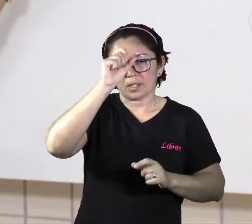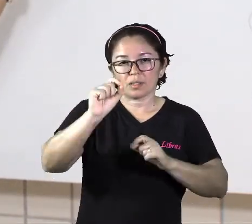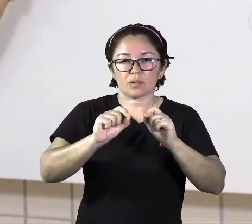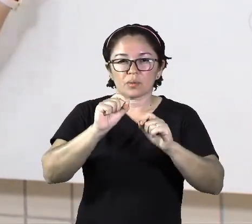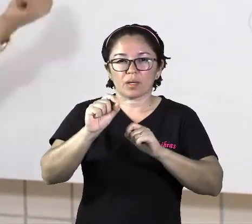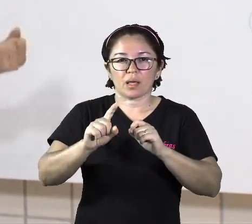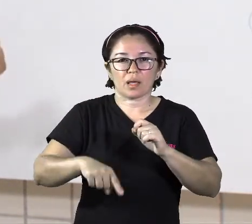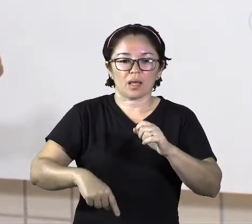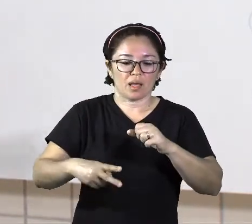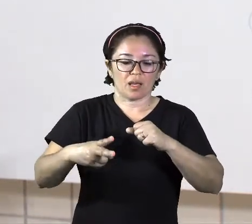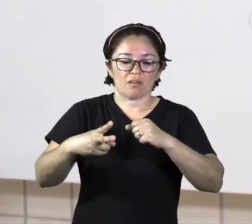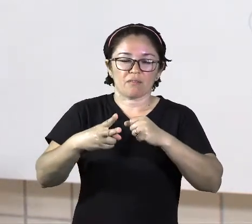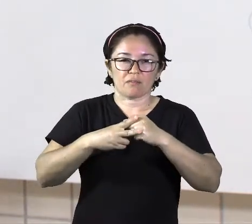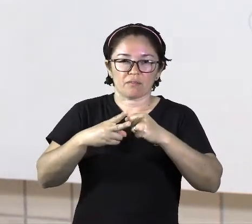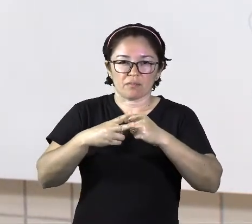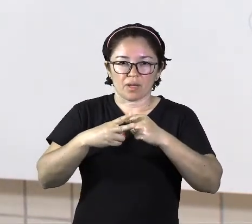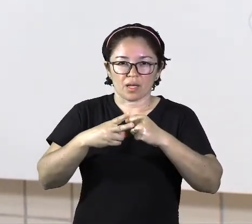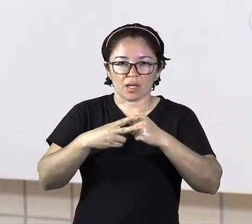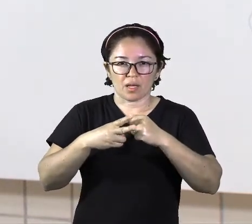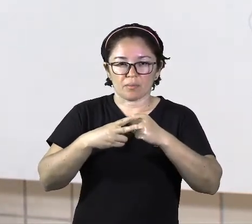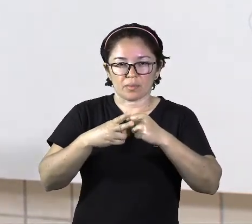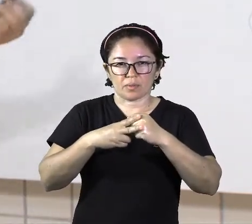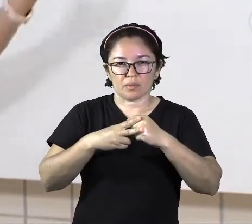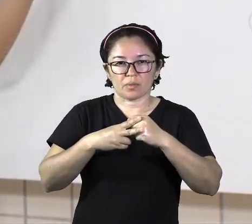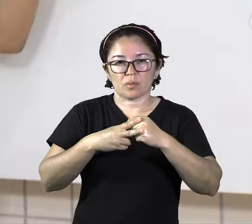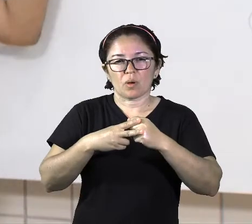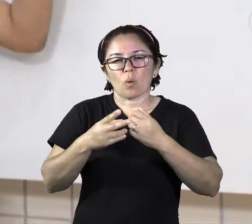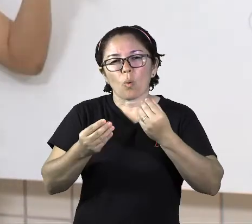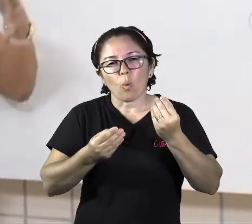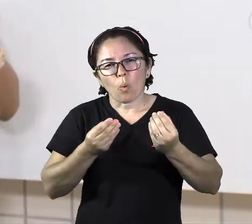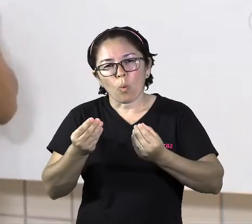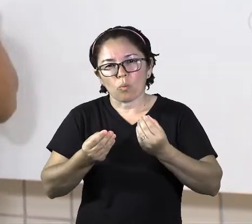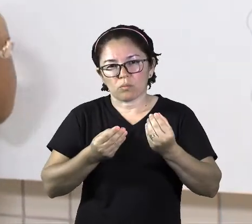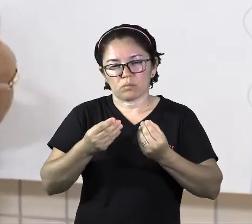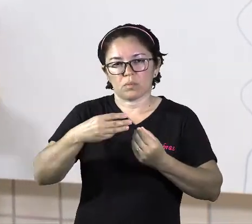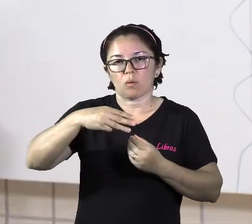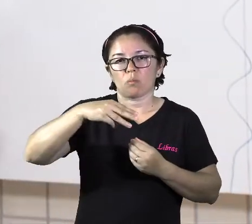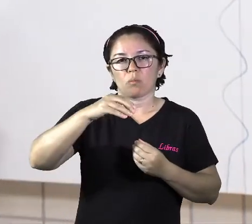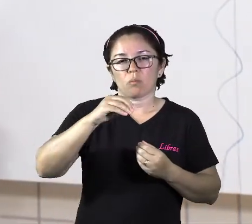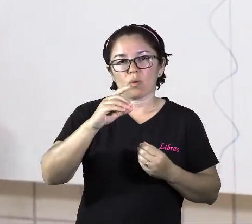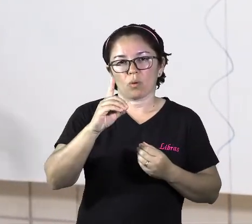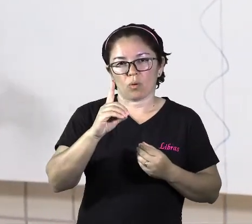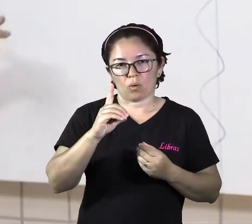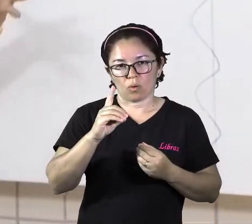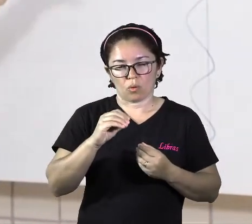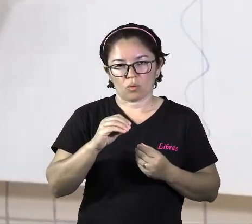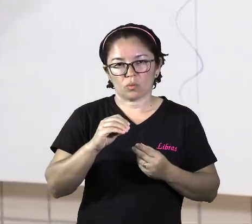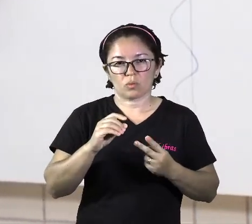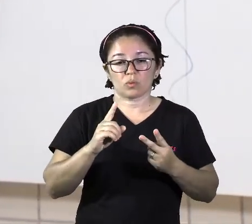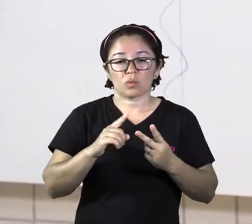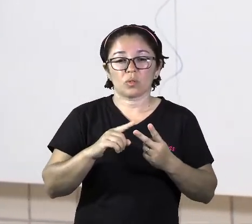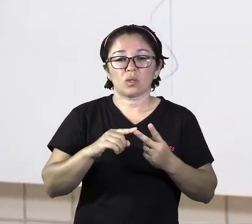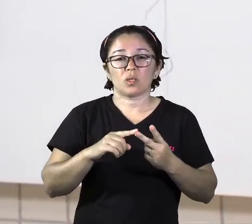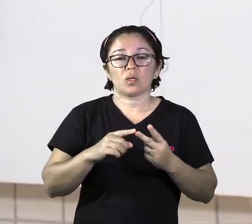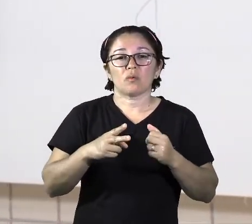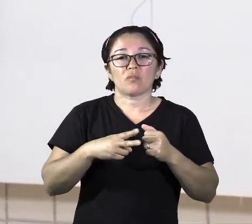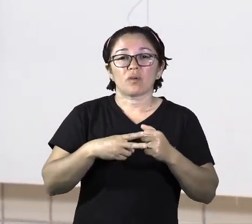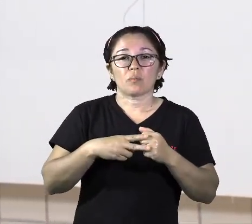verbais, indicativo, subjuntivo e imperativo. O indicativo, verbo que indica mais certeza,